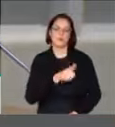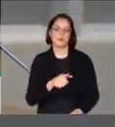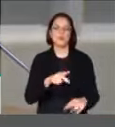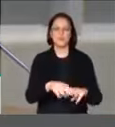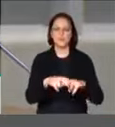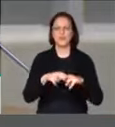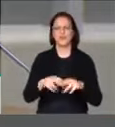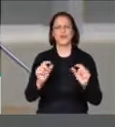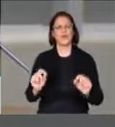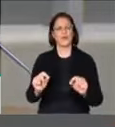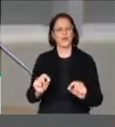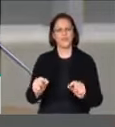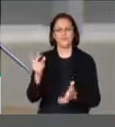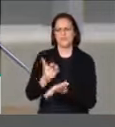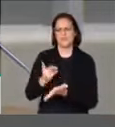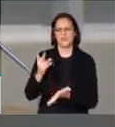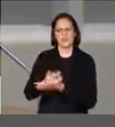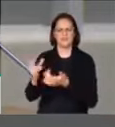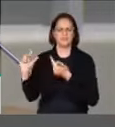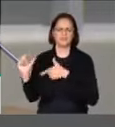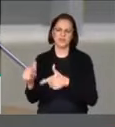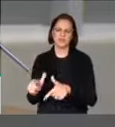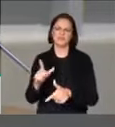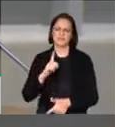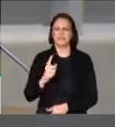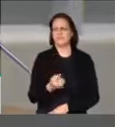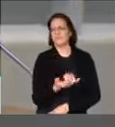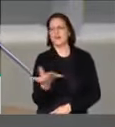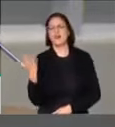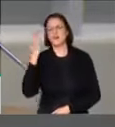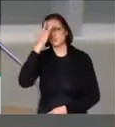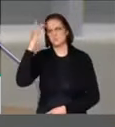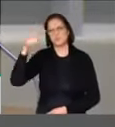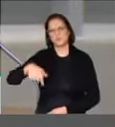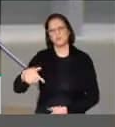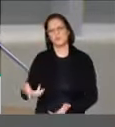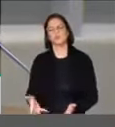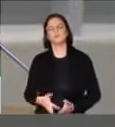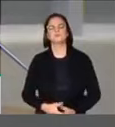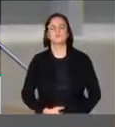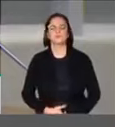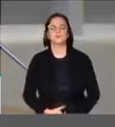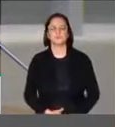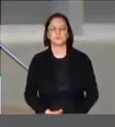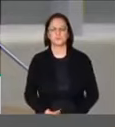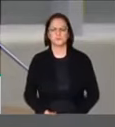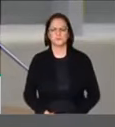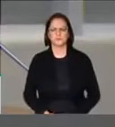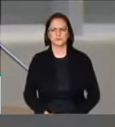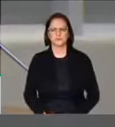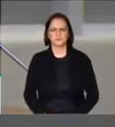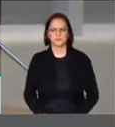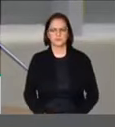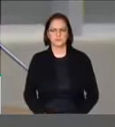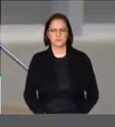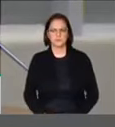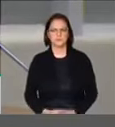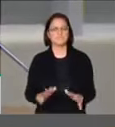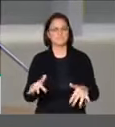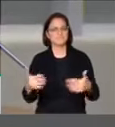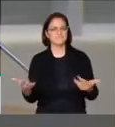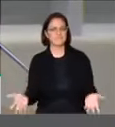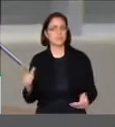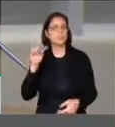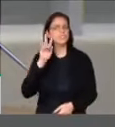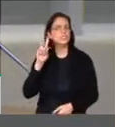dessa conservação que também tem muitas vozes aqui no Congresso Nacional. E da mesma forma que a história nos